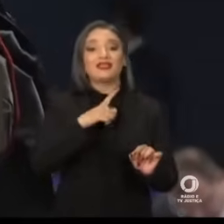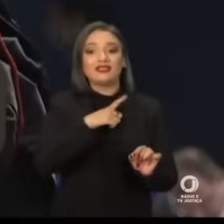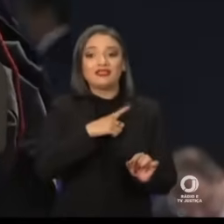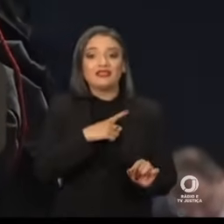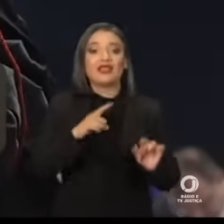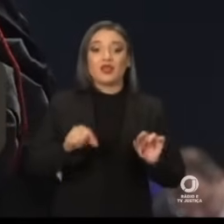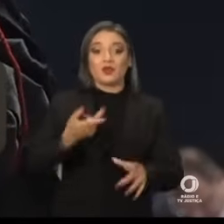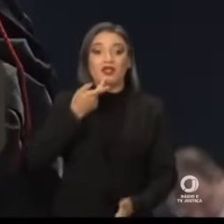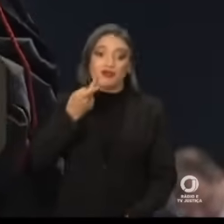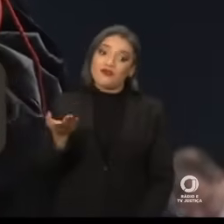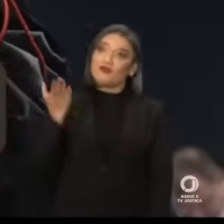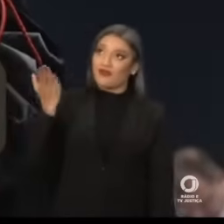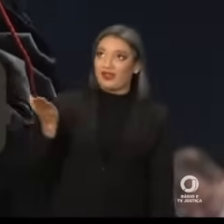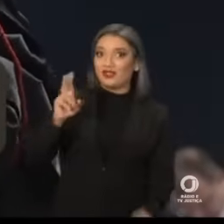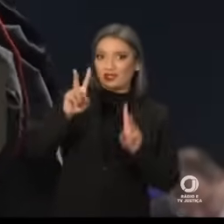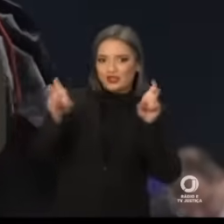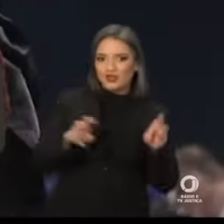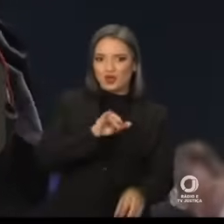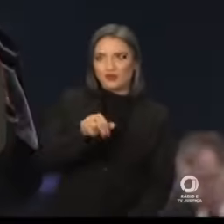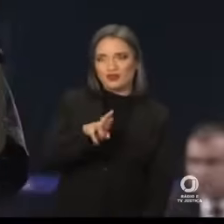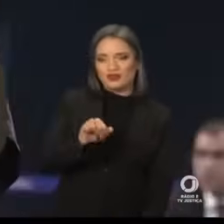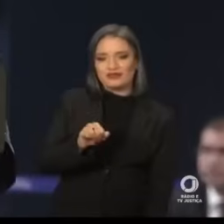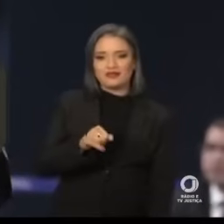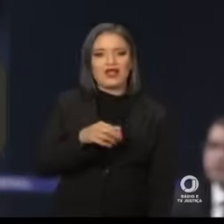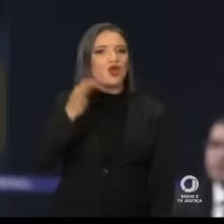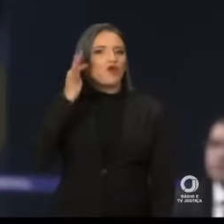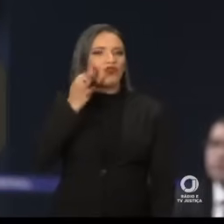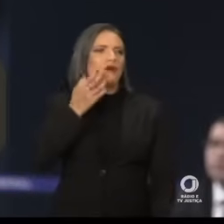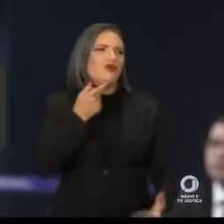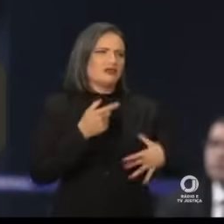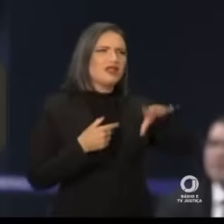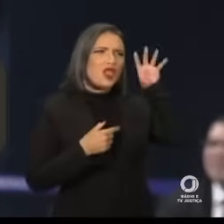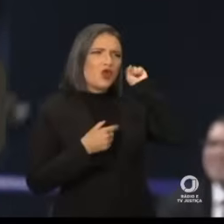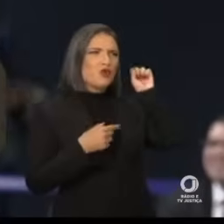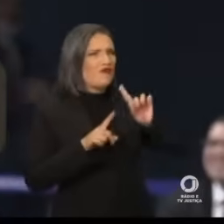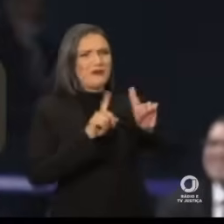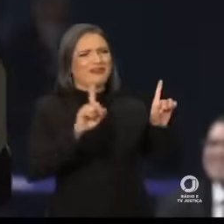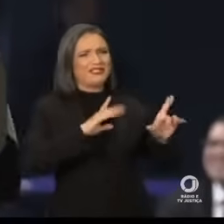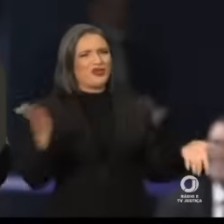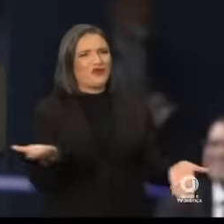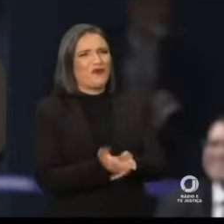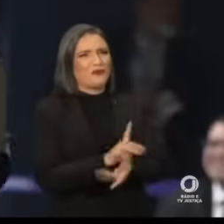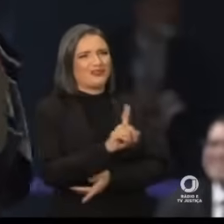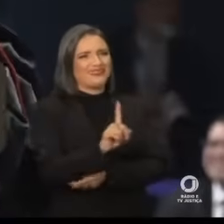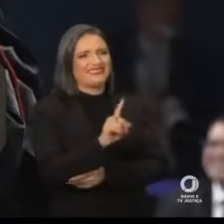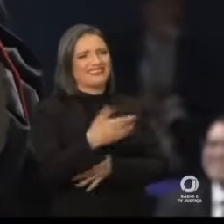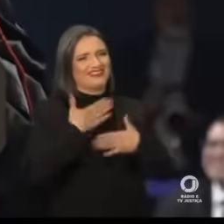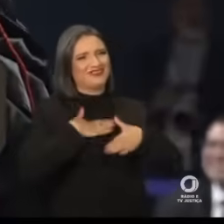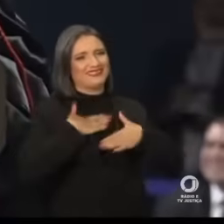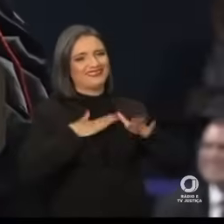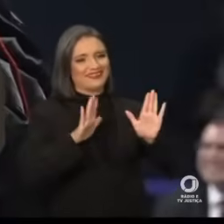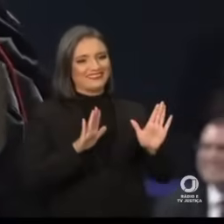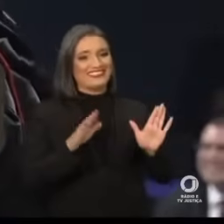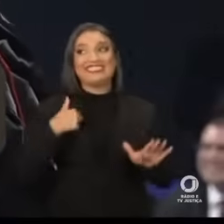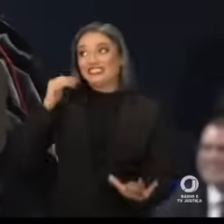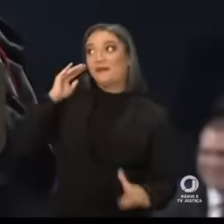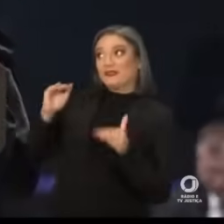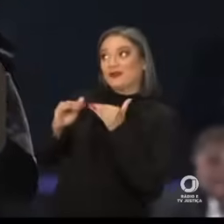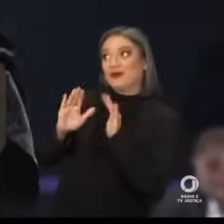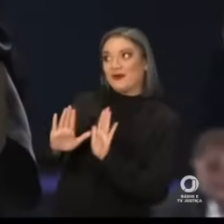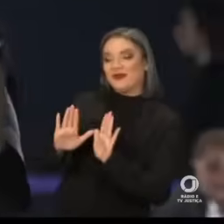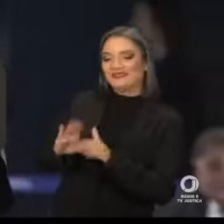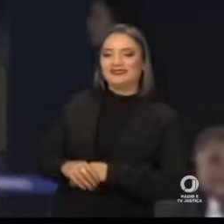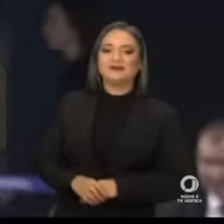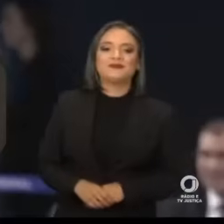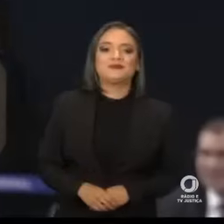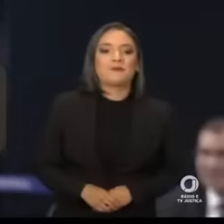Excelência a respeito dos juristas. Eu ouvi Vossa Excelência e não vou processá-lo. Pode ficar tranquilo. Eu estou de acordo com Vossa Excelência.